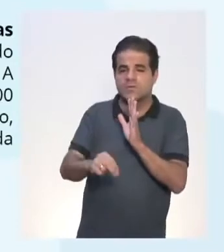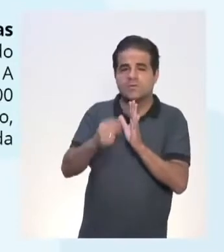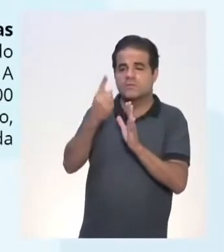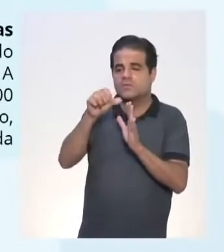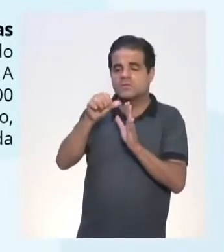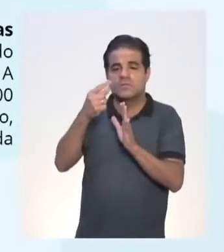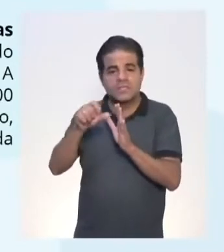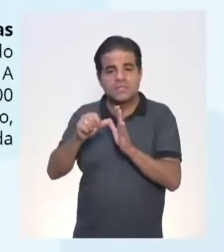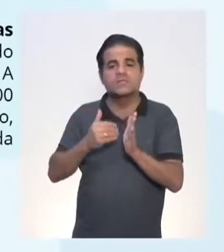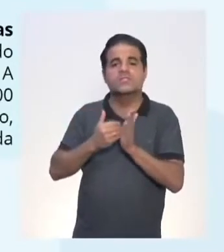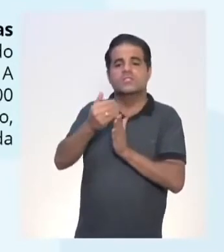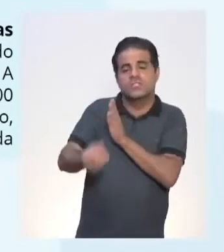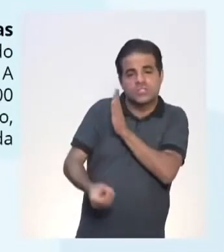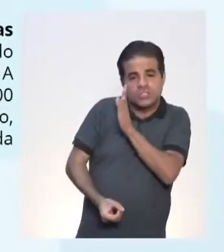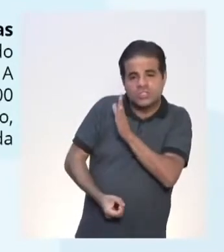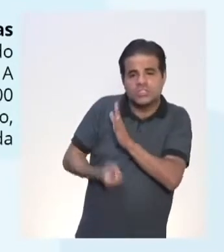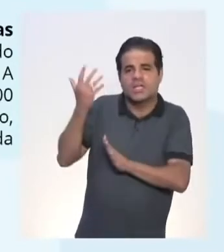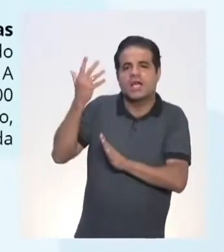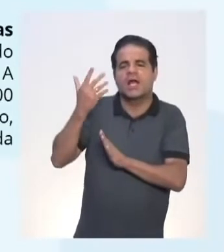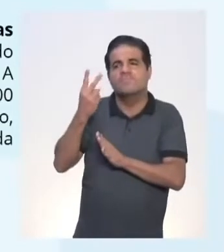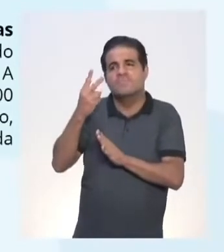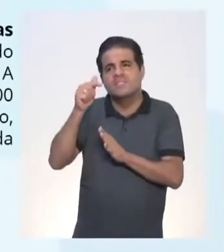1919, girava em torno de